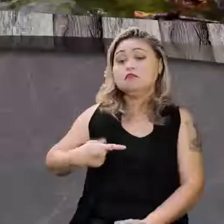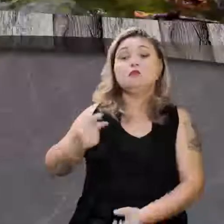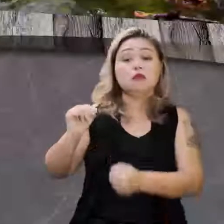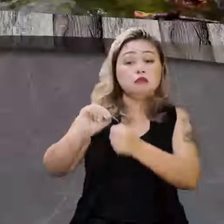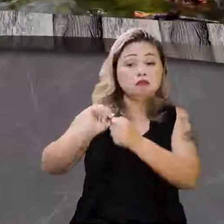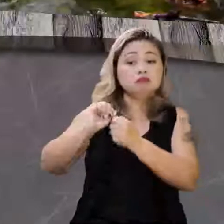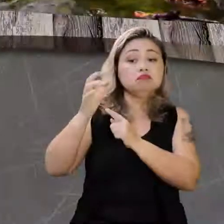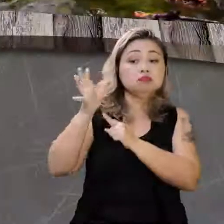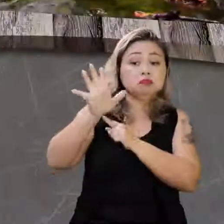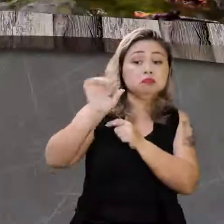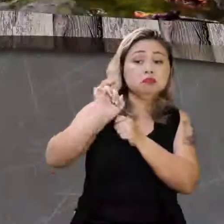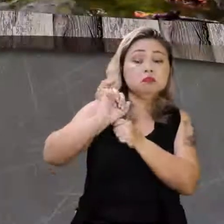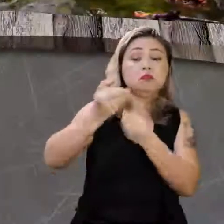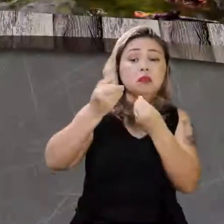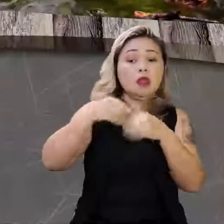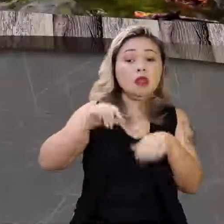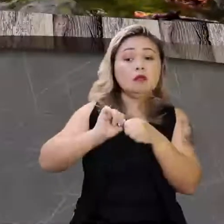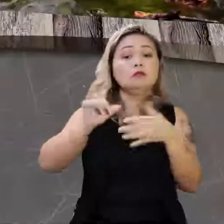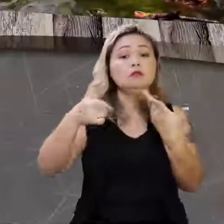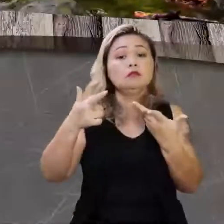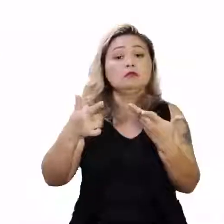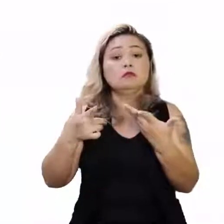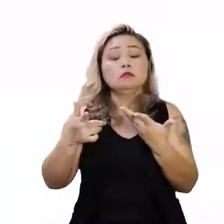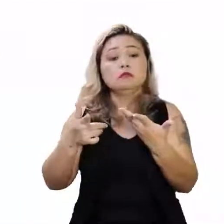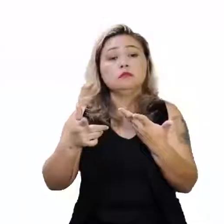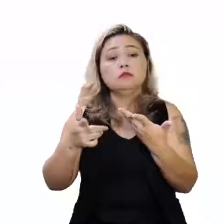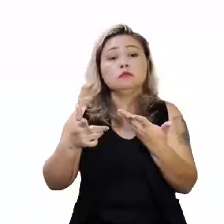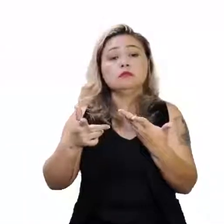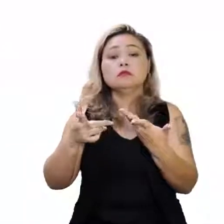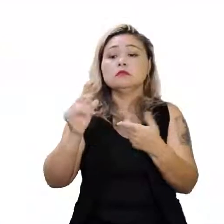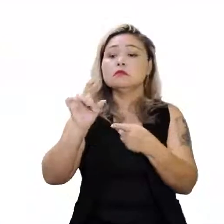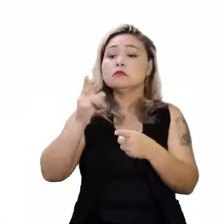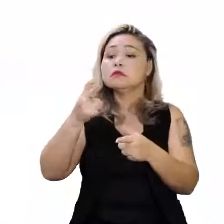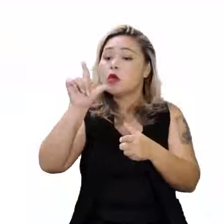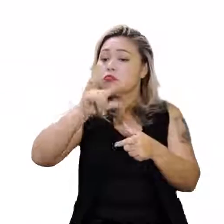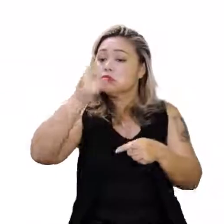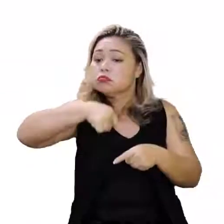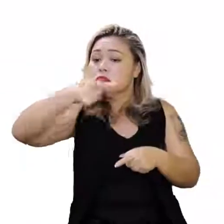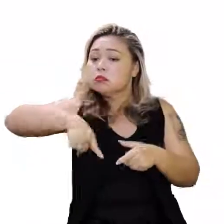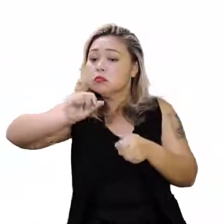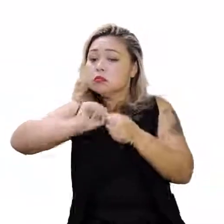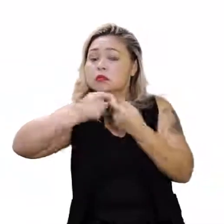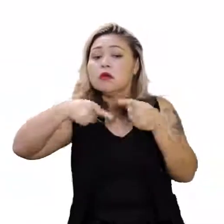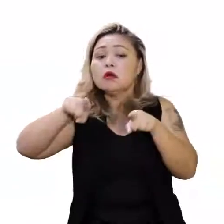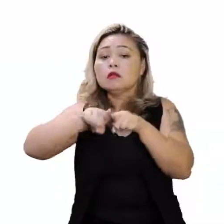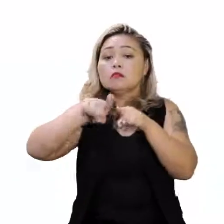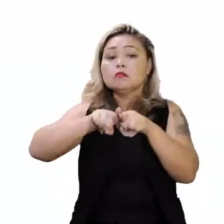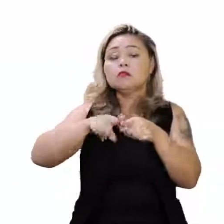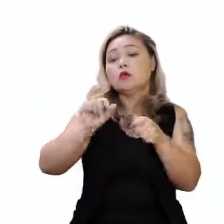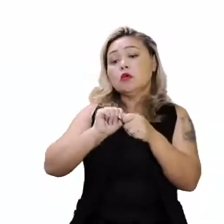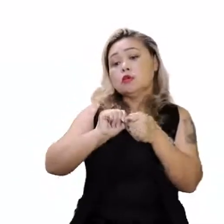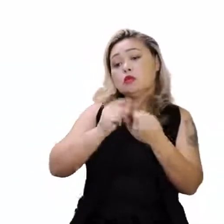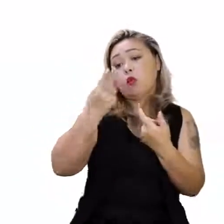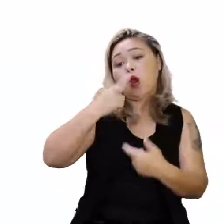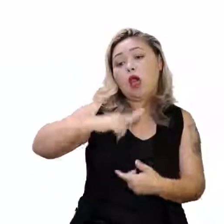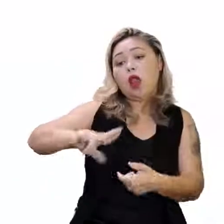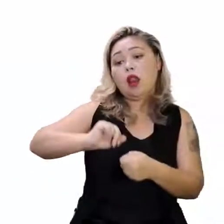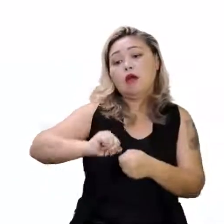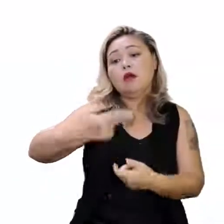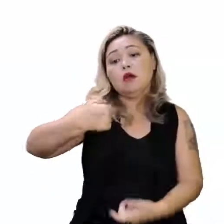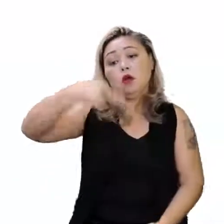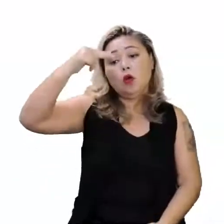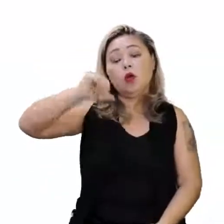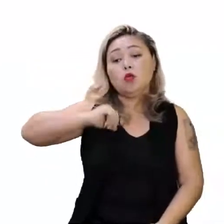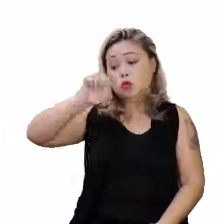menos variação genética, pode jogar, tem menos variação genética do que uma população de elefantes marinhos do sul, que foram